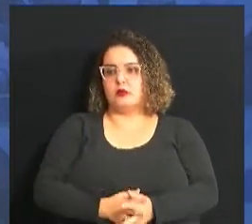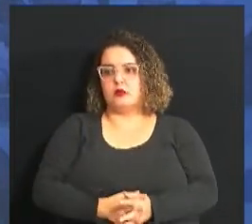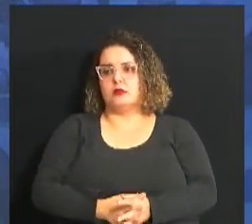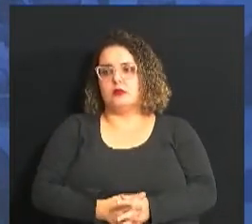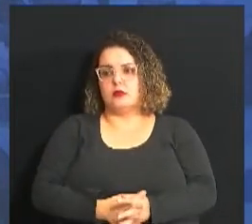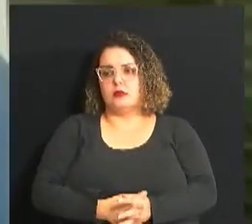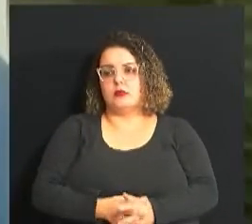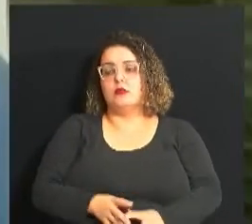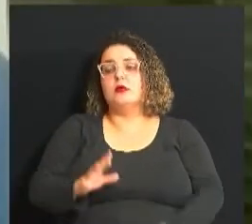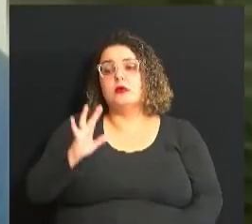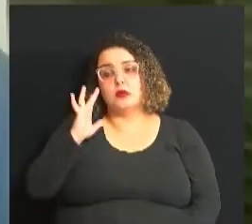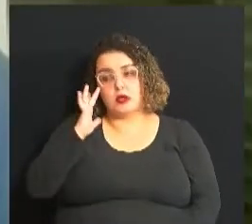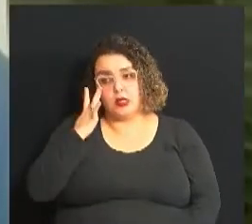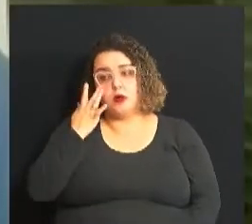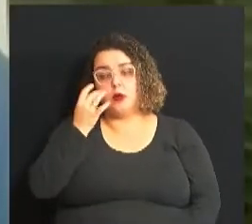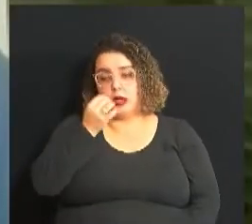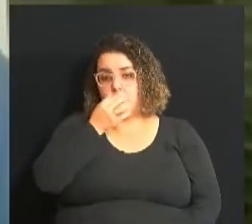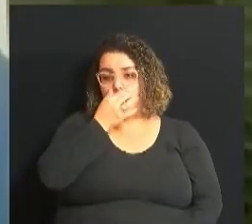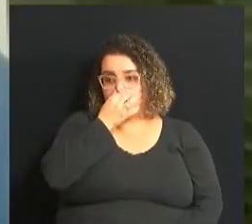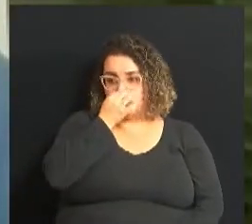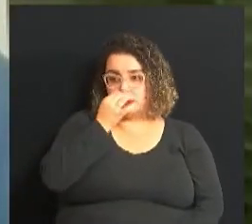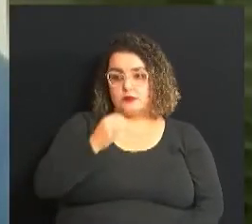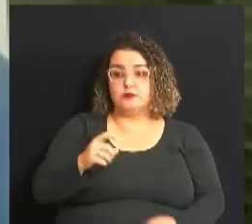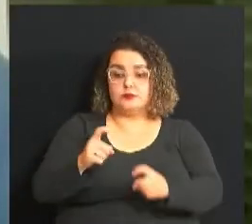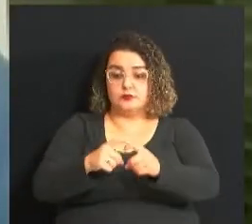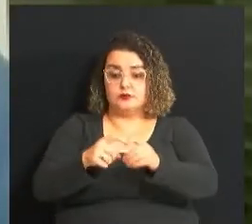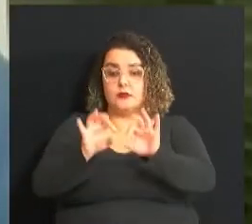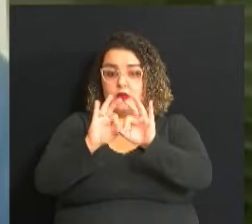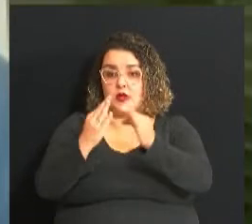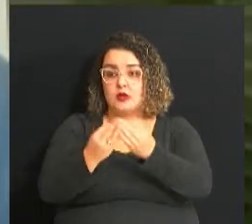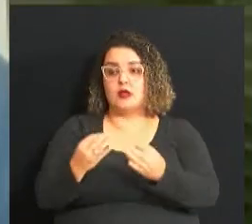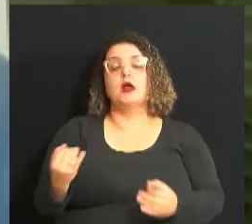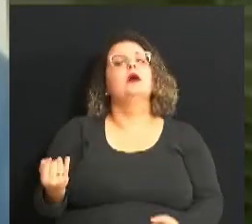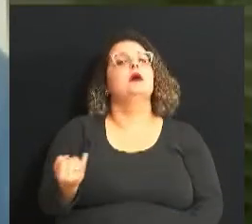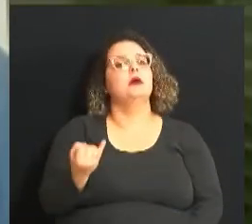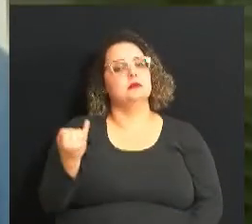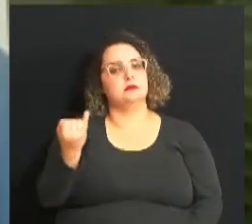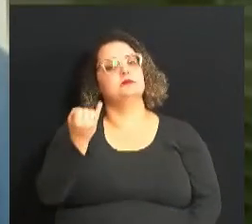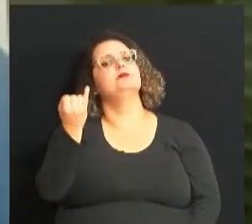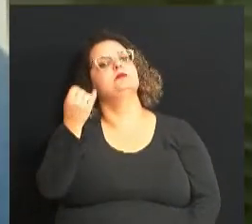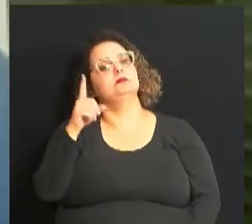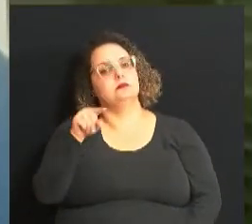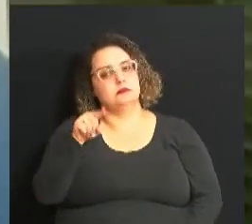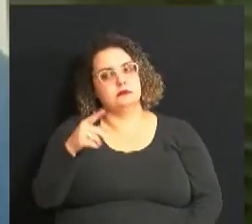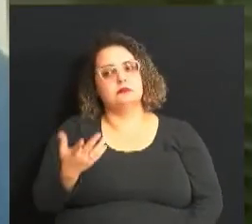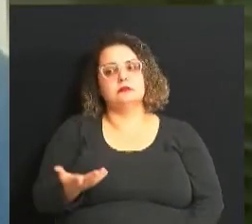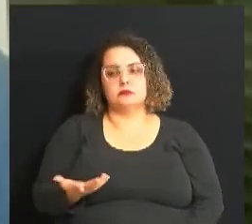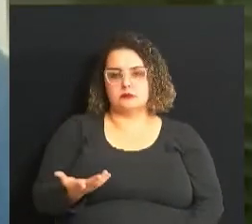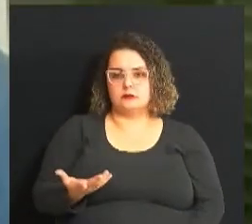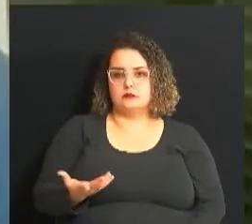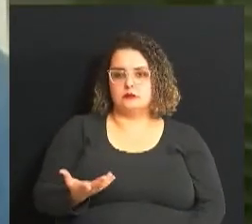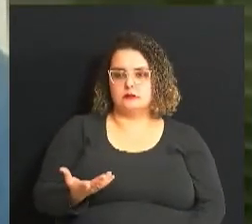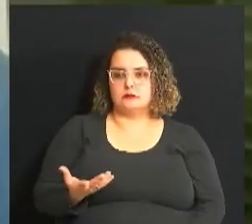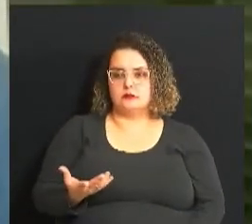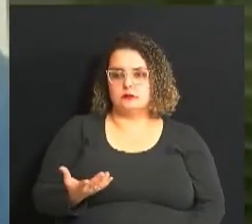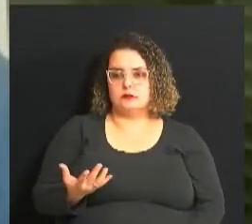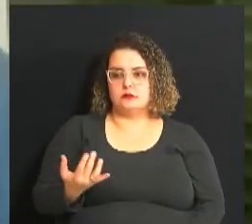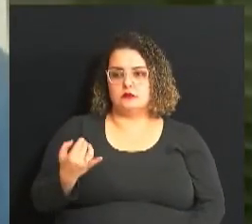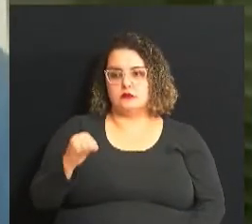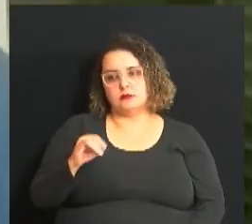Eu acho que a figura do médico de família é importantíssima. Se nós formos ver os